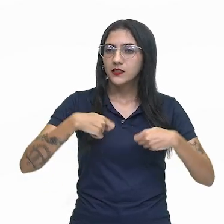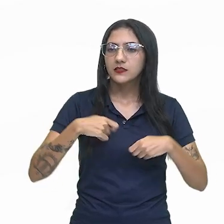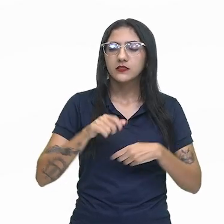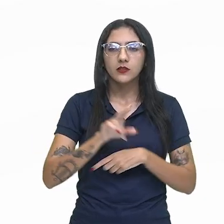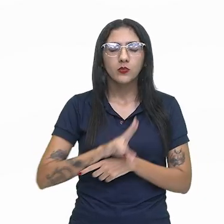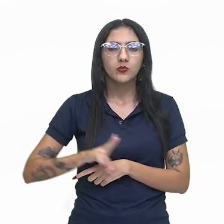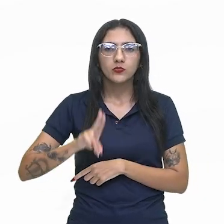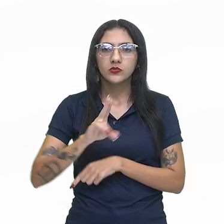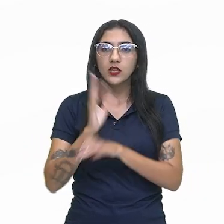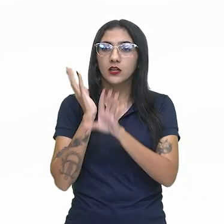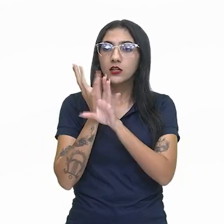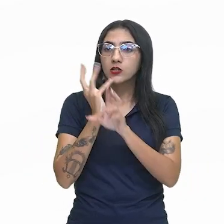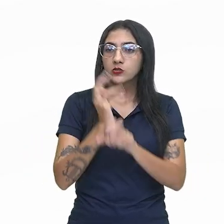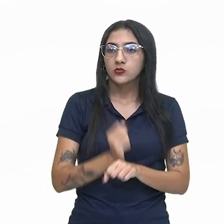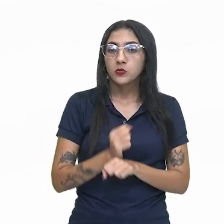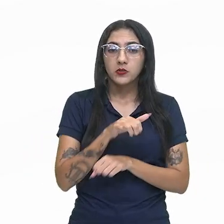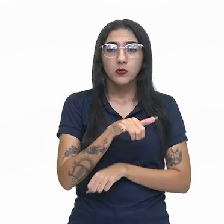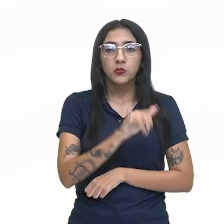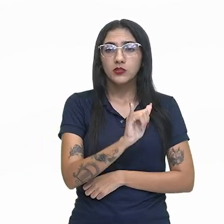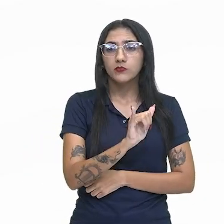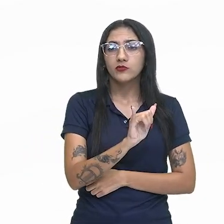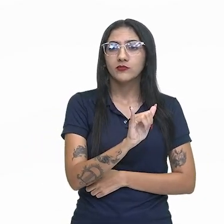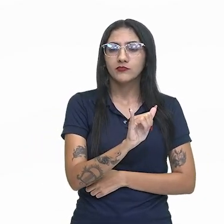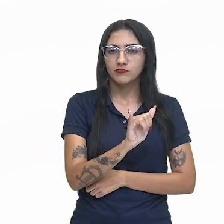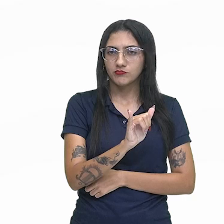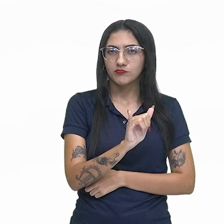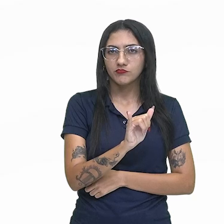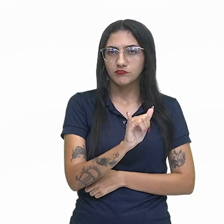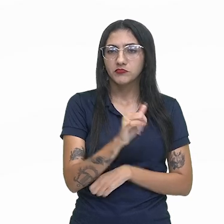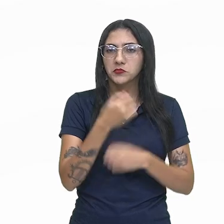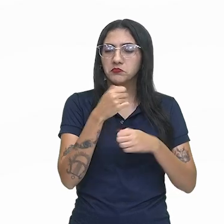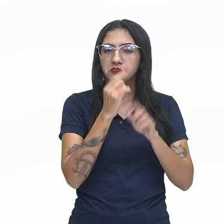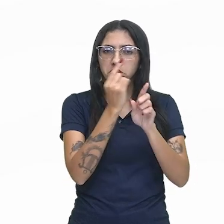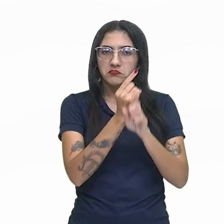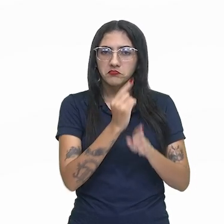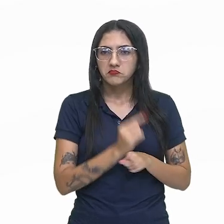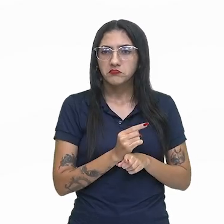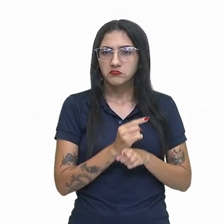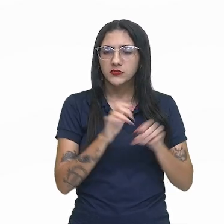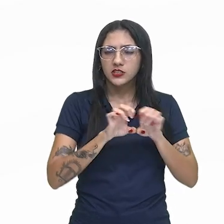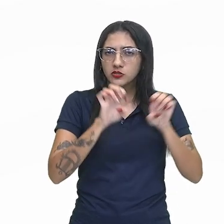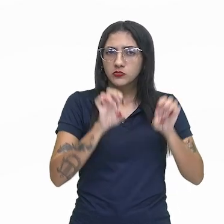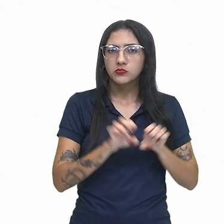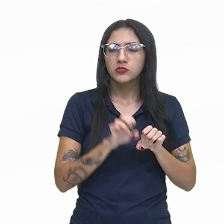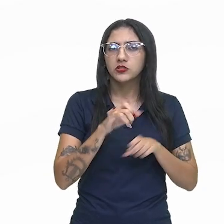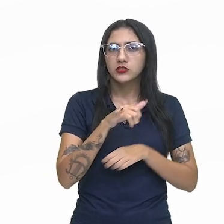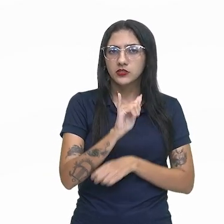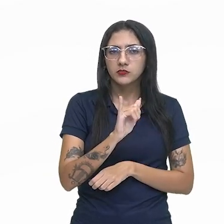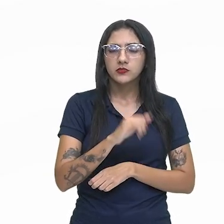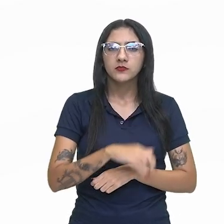o cálculo aí, o y do vértice. Tá bom? Então,